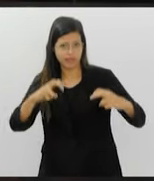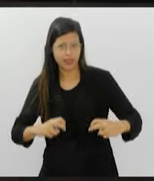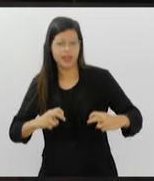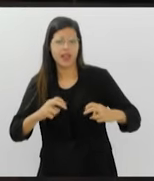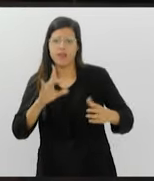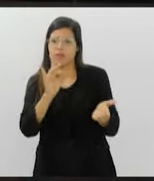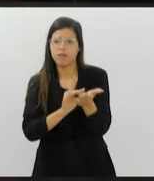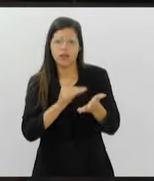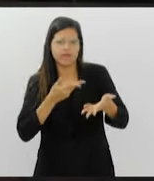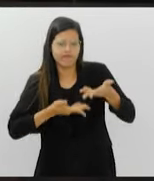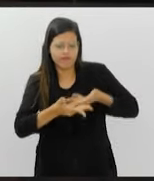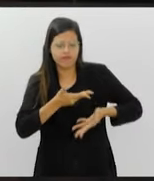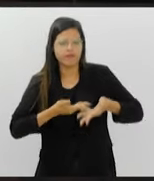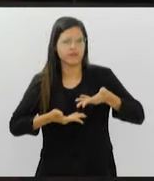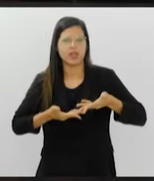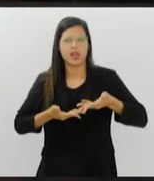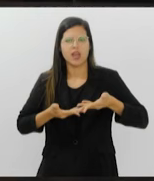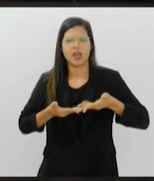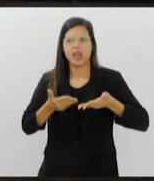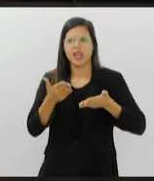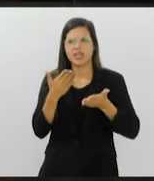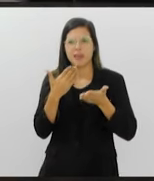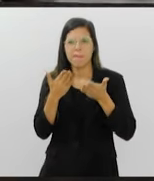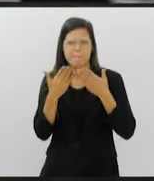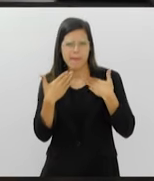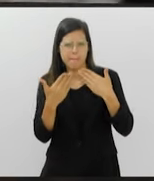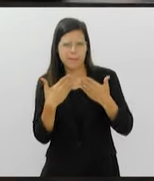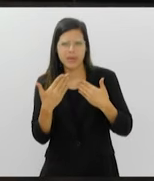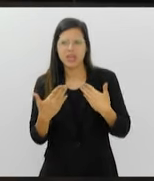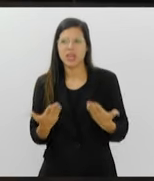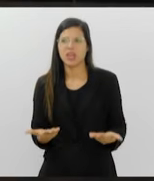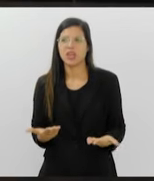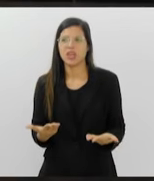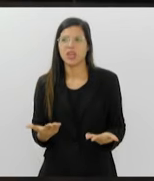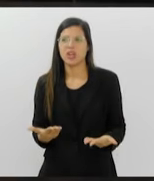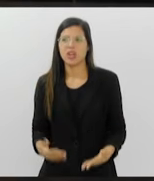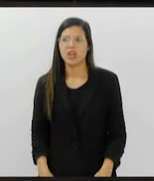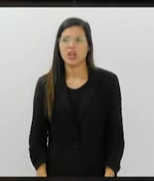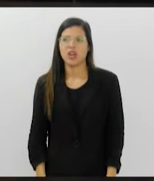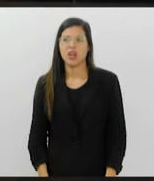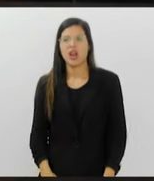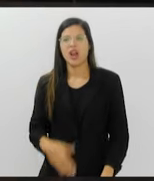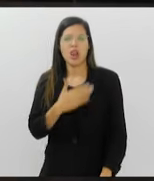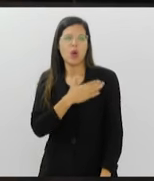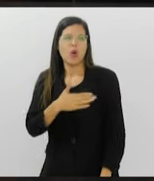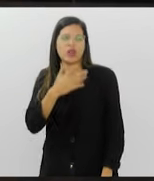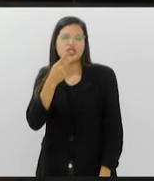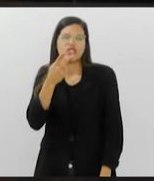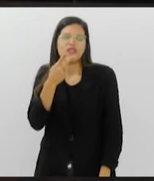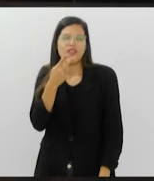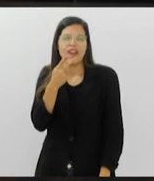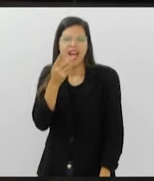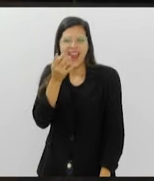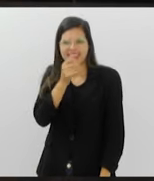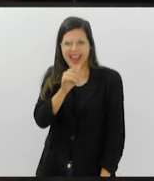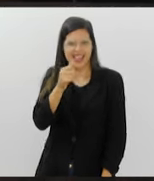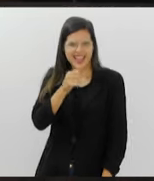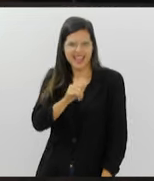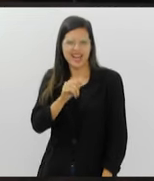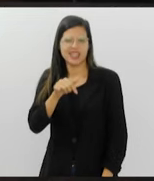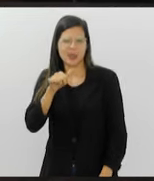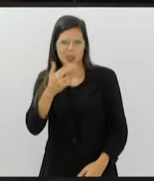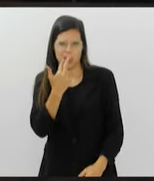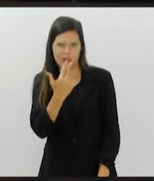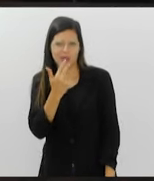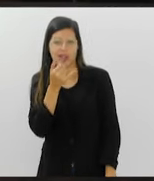tá? Com esse papinho, deputado Deodato, coisa nostra, ele gosta de falar italiano, tá? Com papinho de coisa